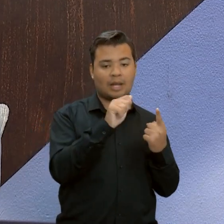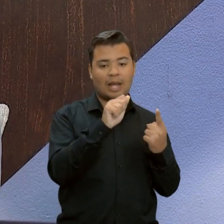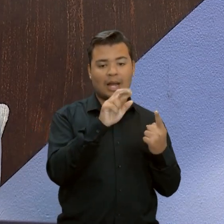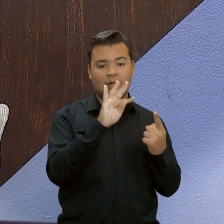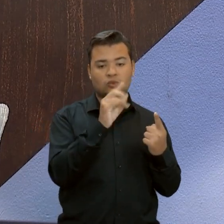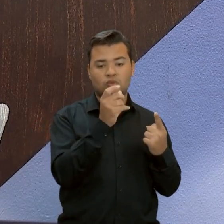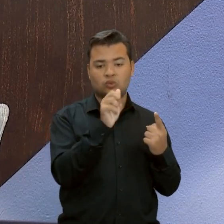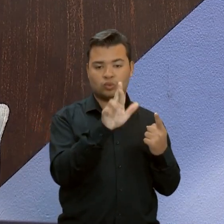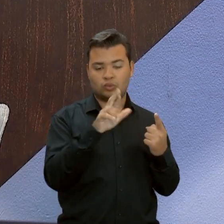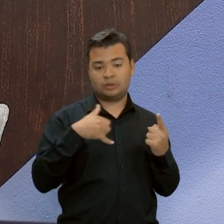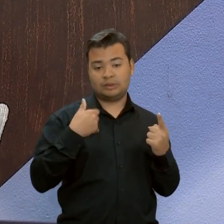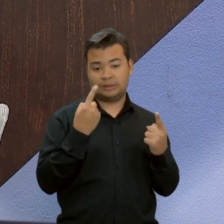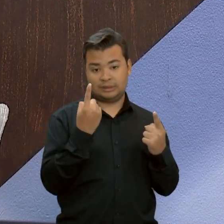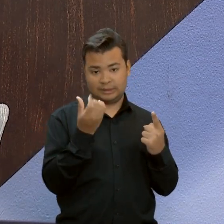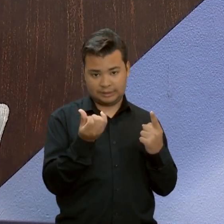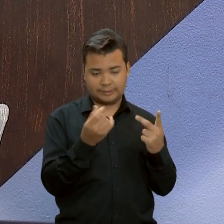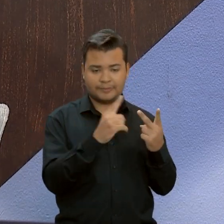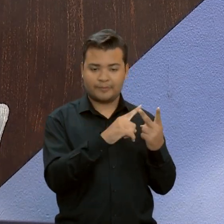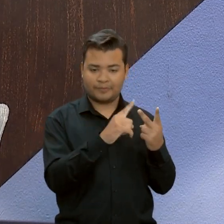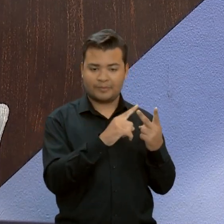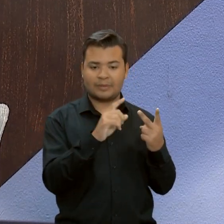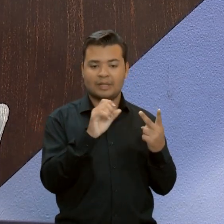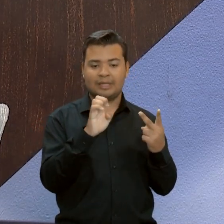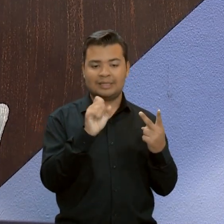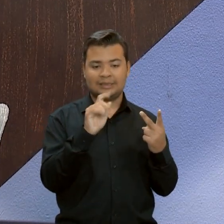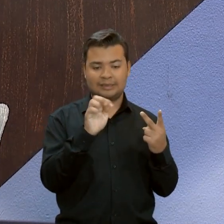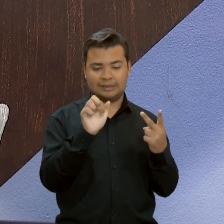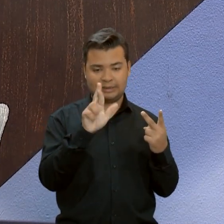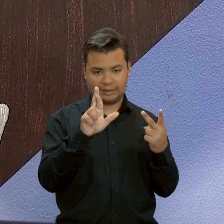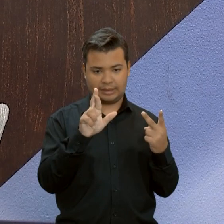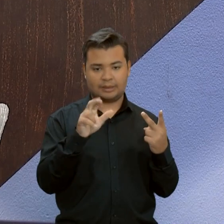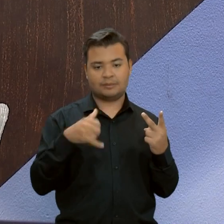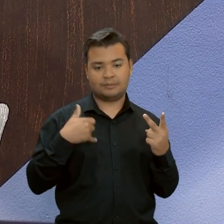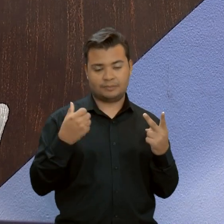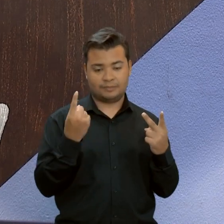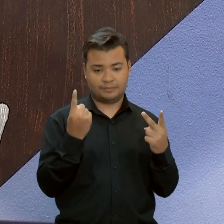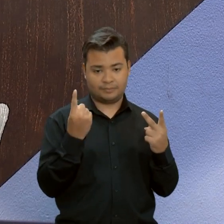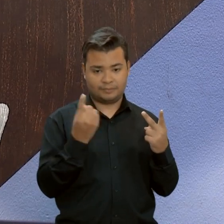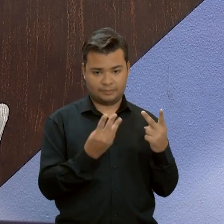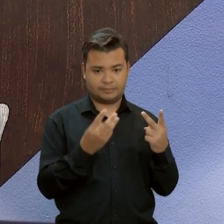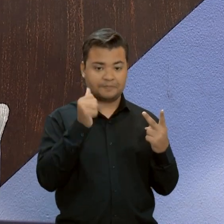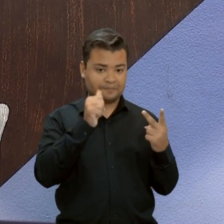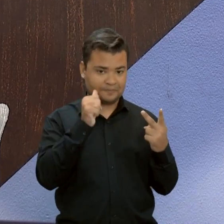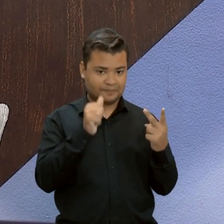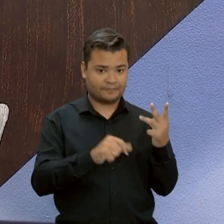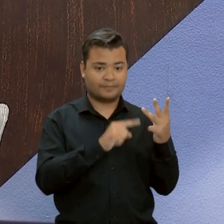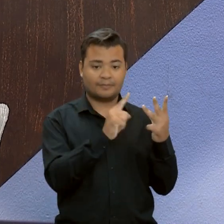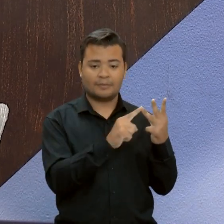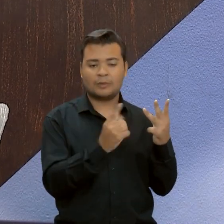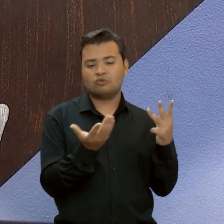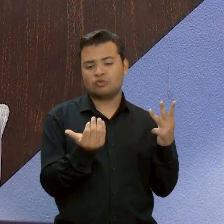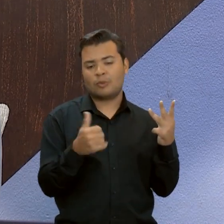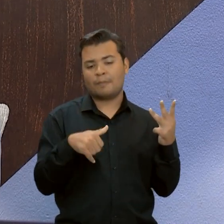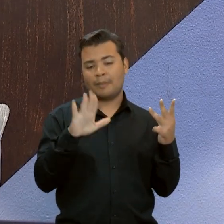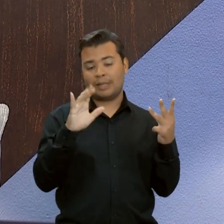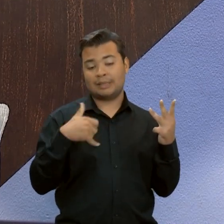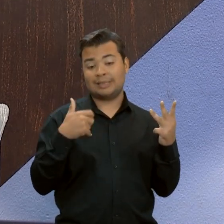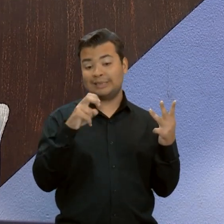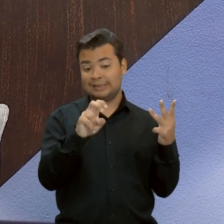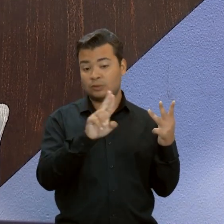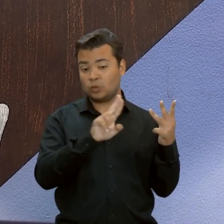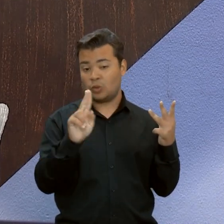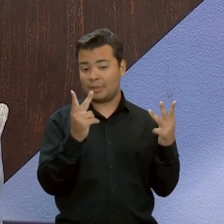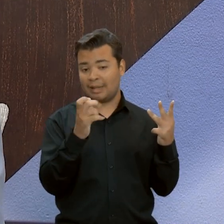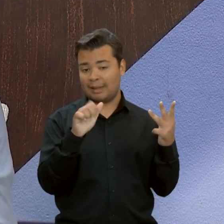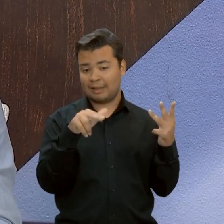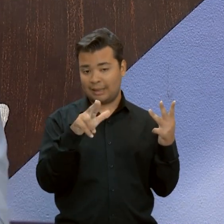primogênito, tem a Esther, tem 13 anos de idade, que é a do meio, e a caçula, que é a Helena, que tem 5 anos. Né?